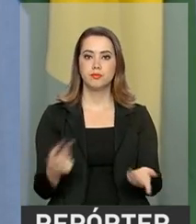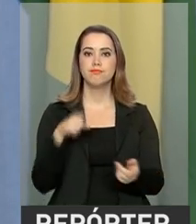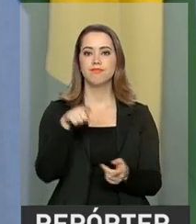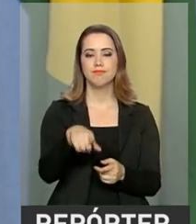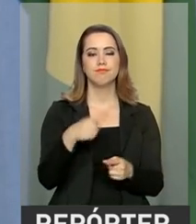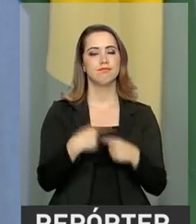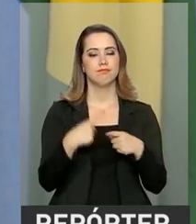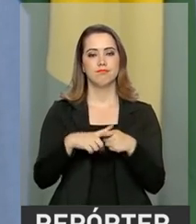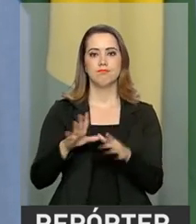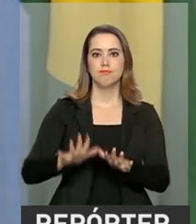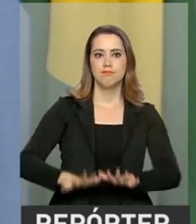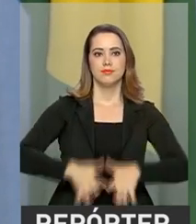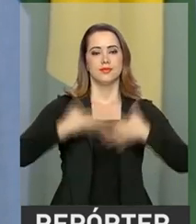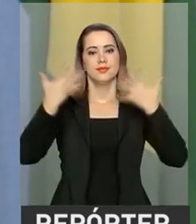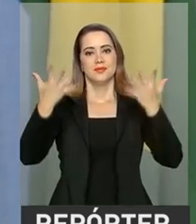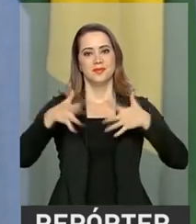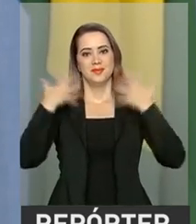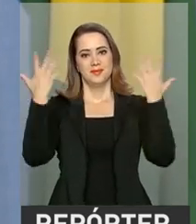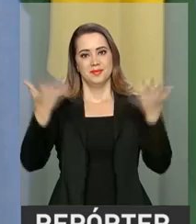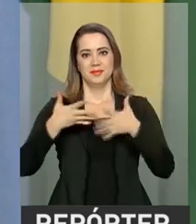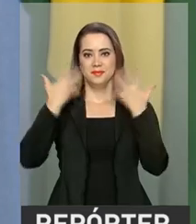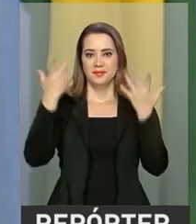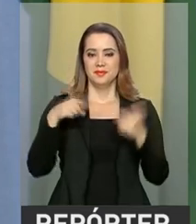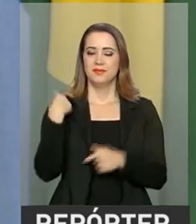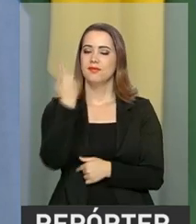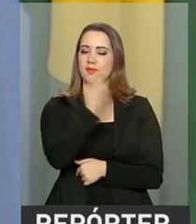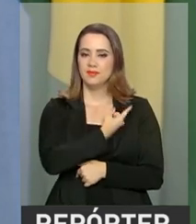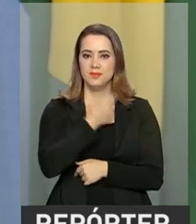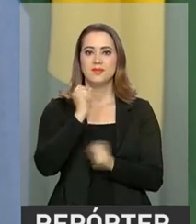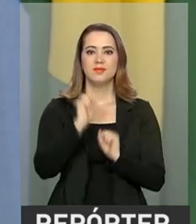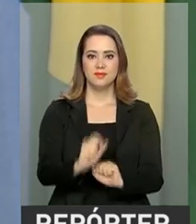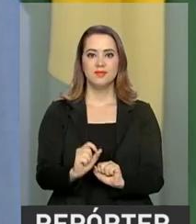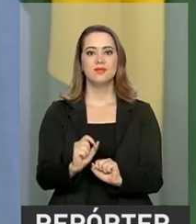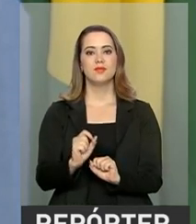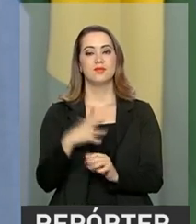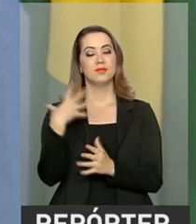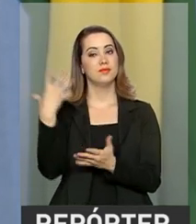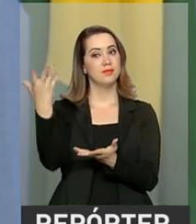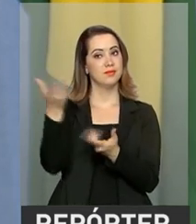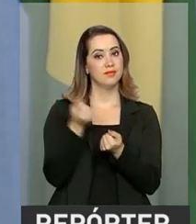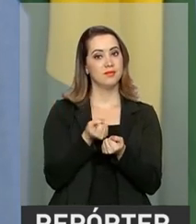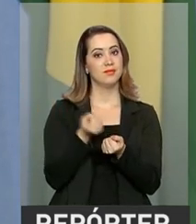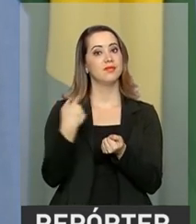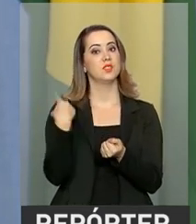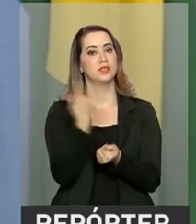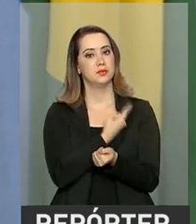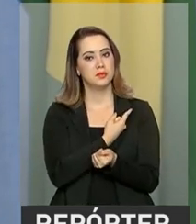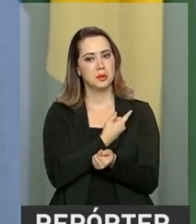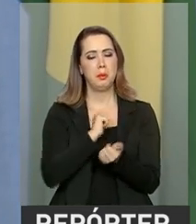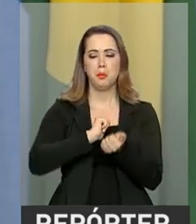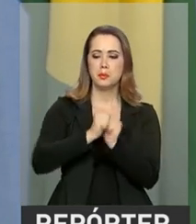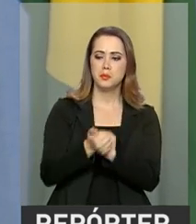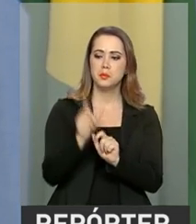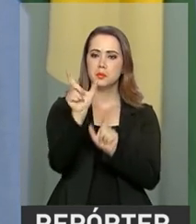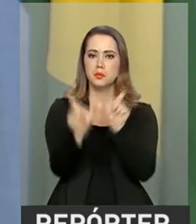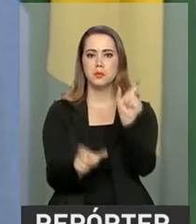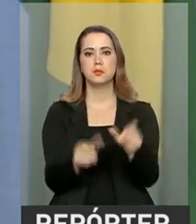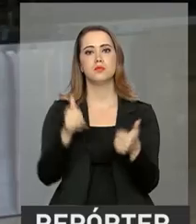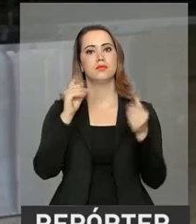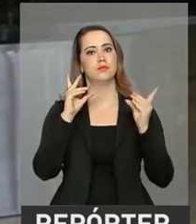com imensa alegria volto a dizer que nós recebemos os nossos atletas